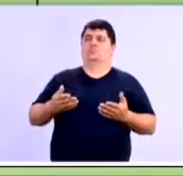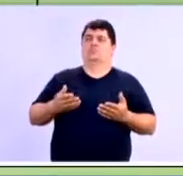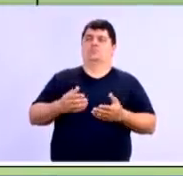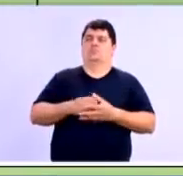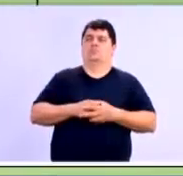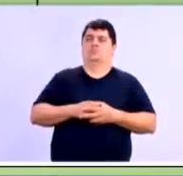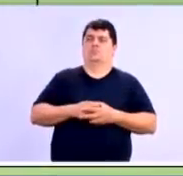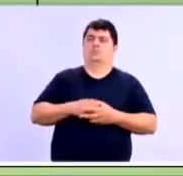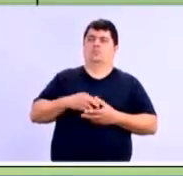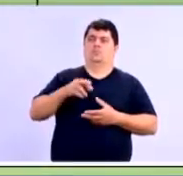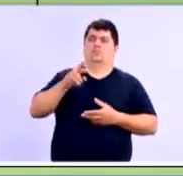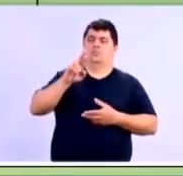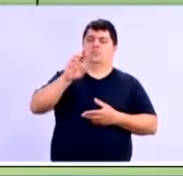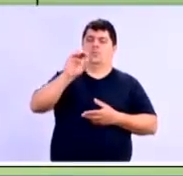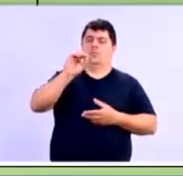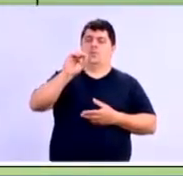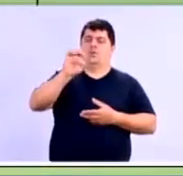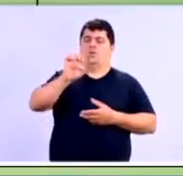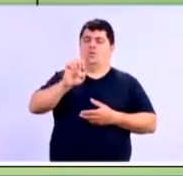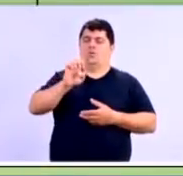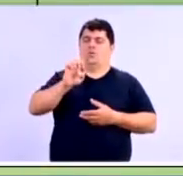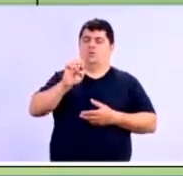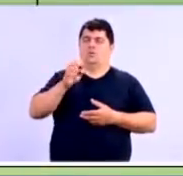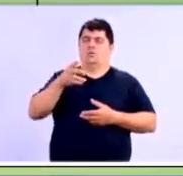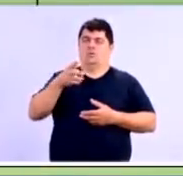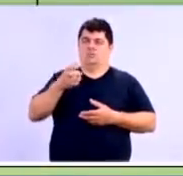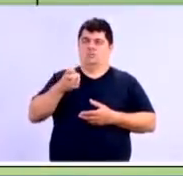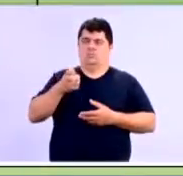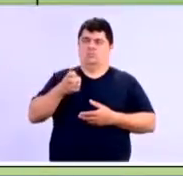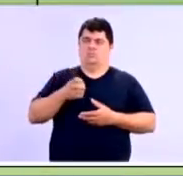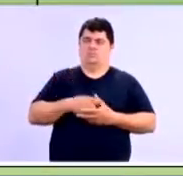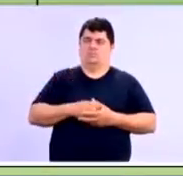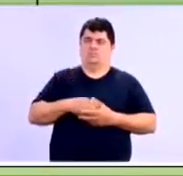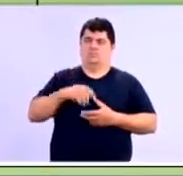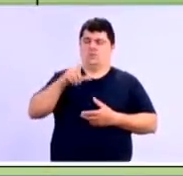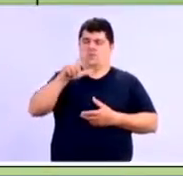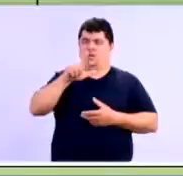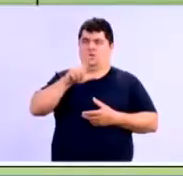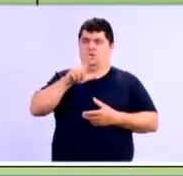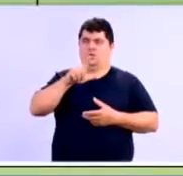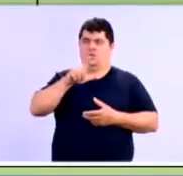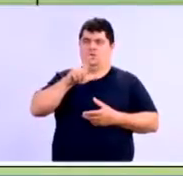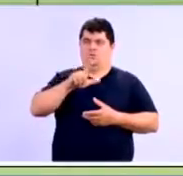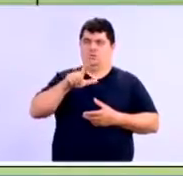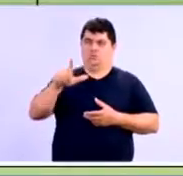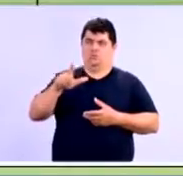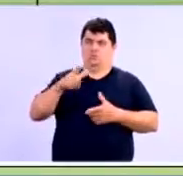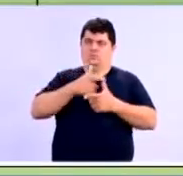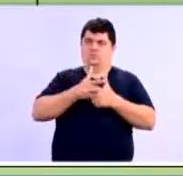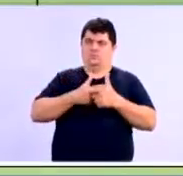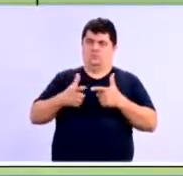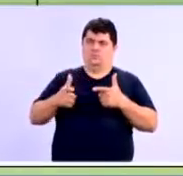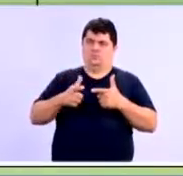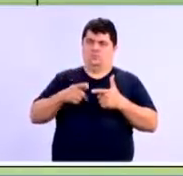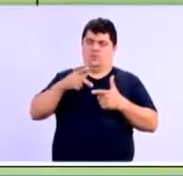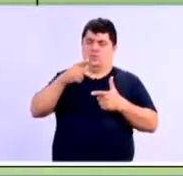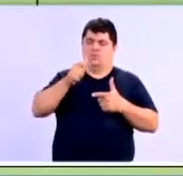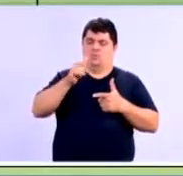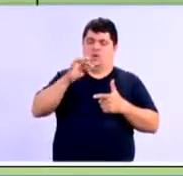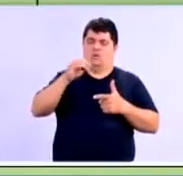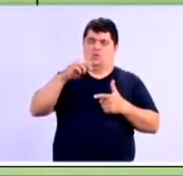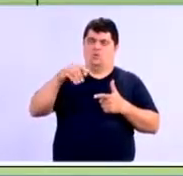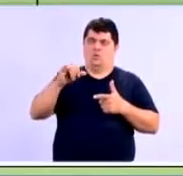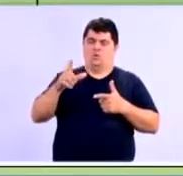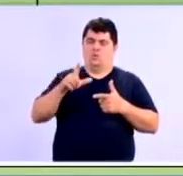chamado ROI, que é igual ao lucro líquido, né? dividido pelo patrimônio